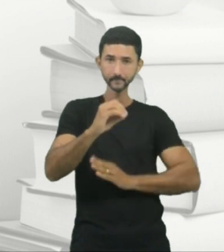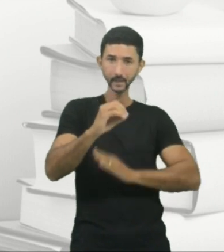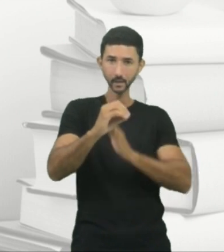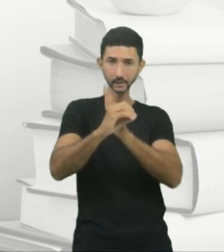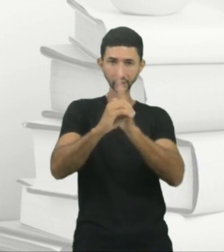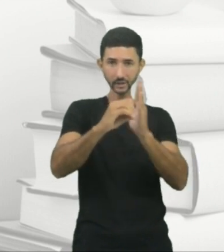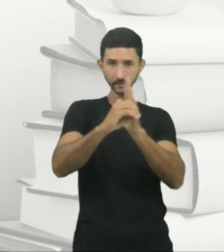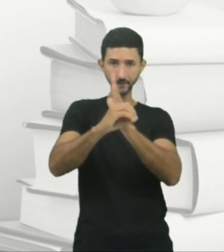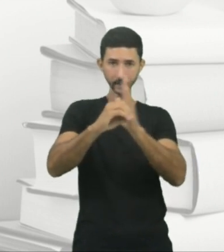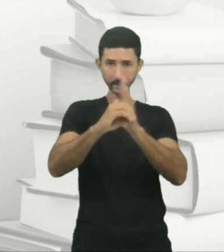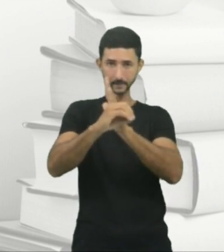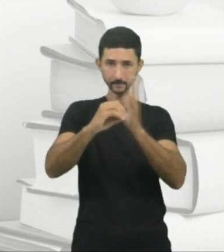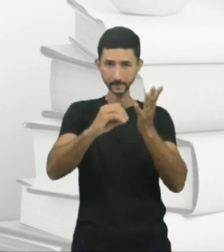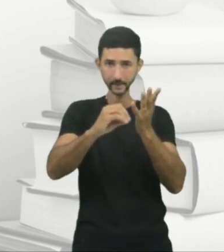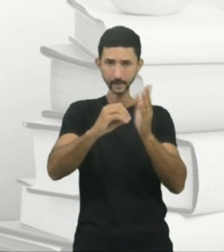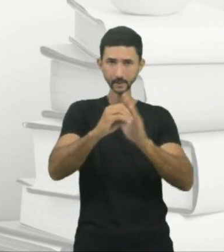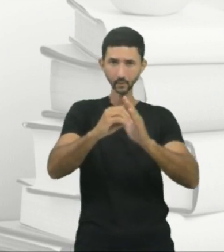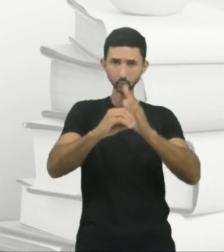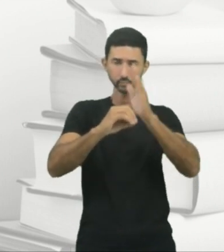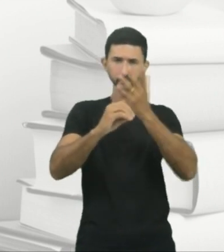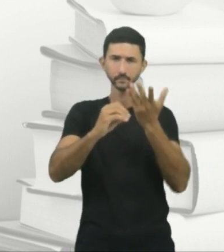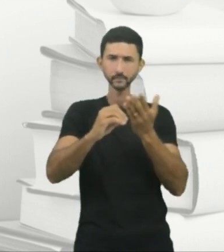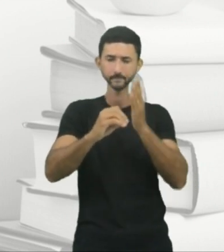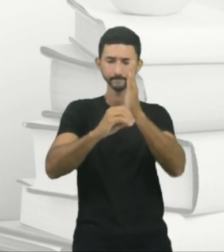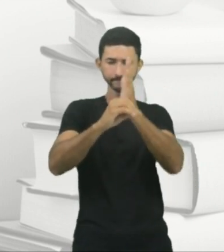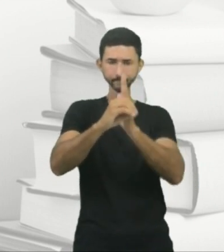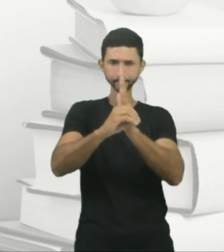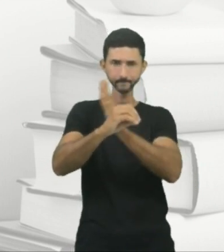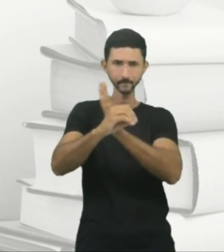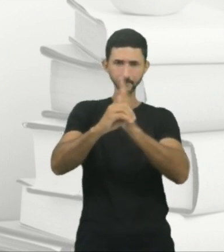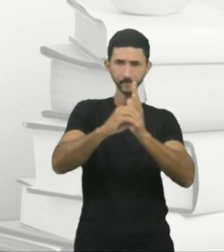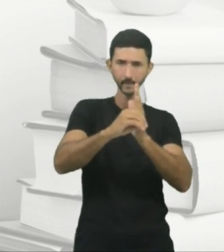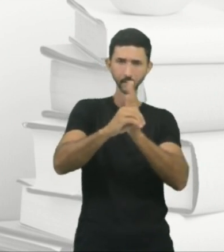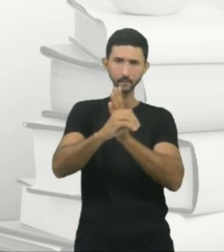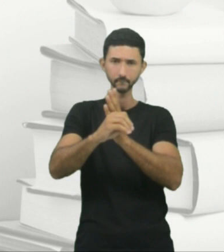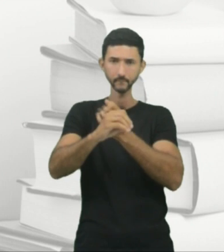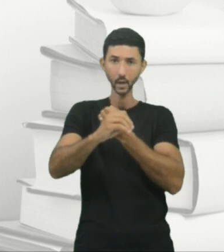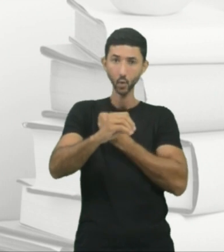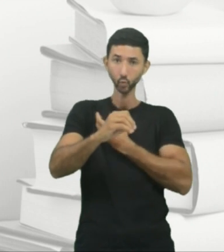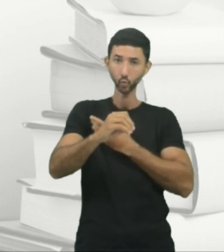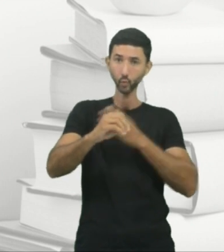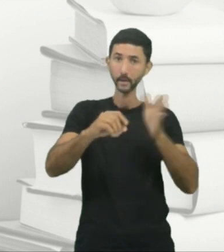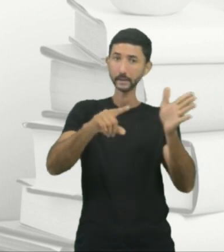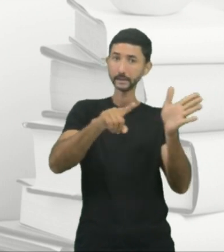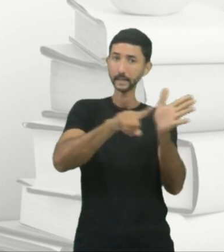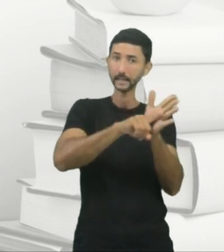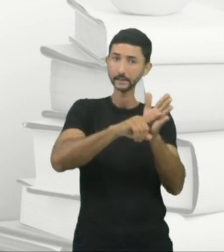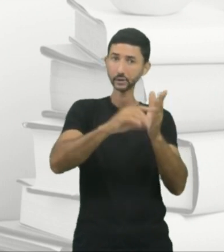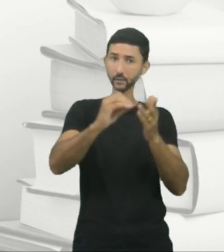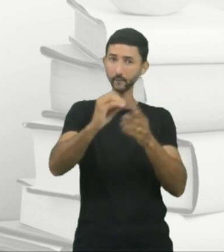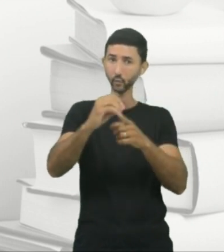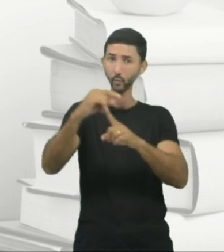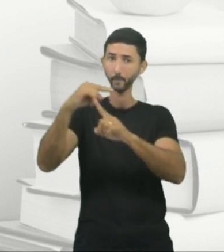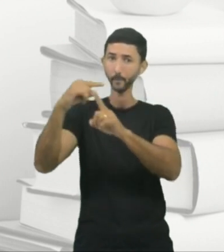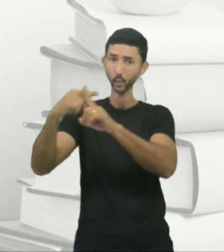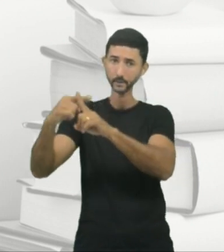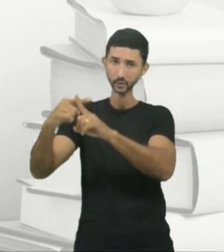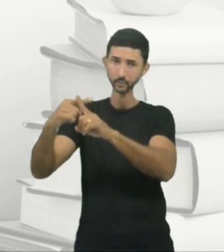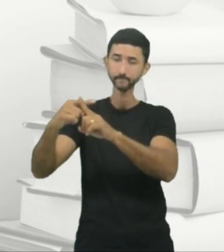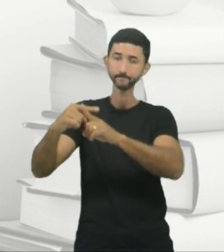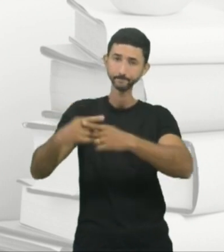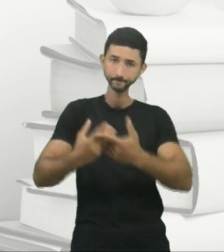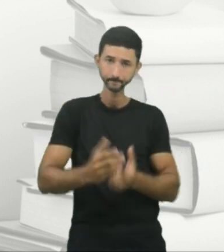fosse o divisor. Ele é aquele muro, o muro que divide os números negativos dos números